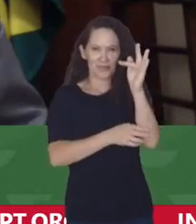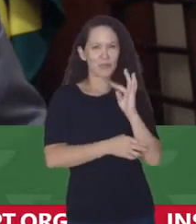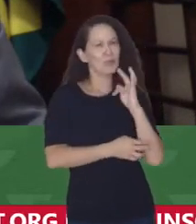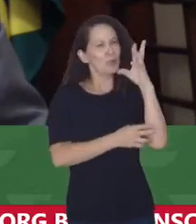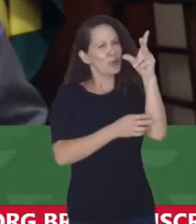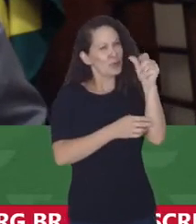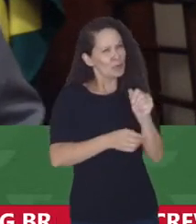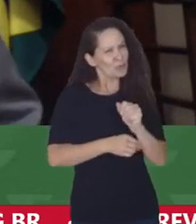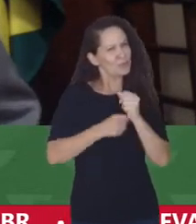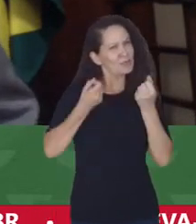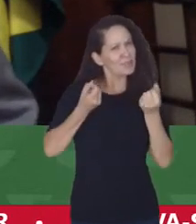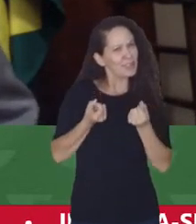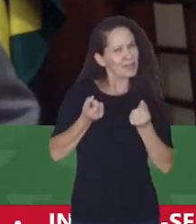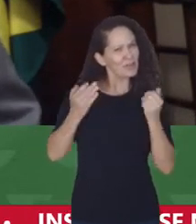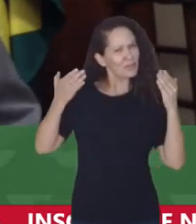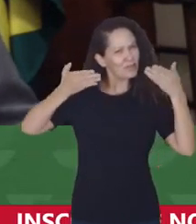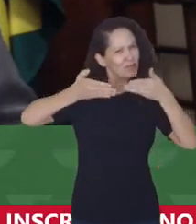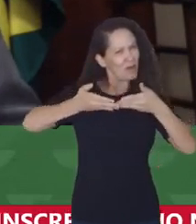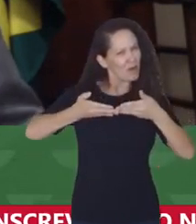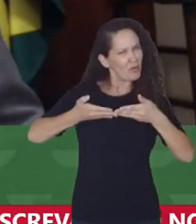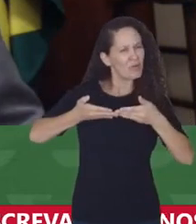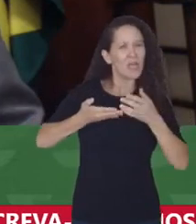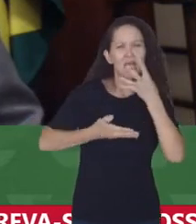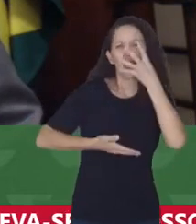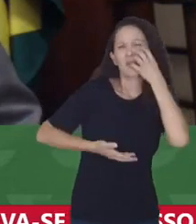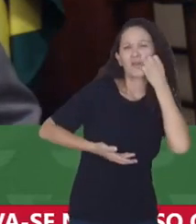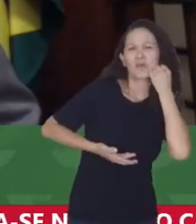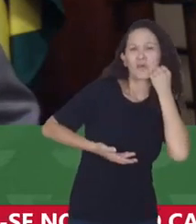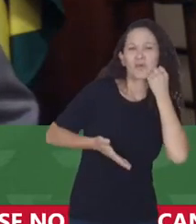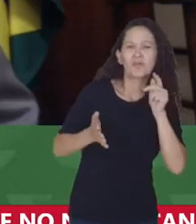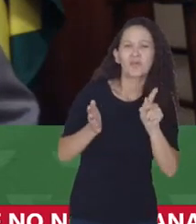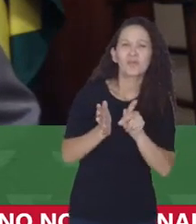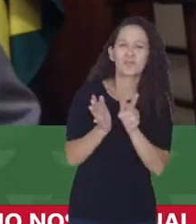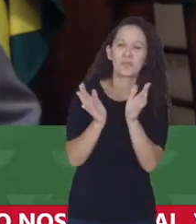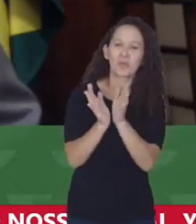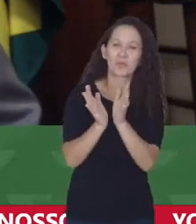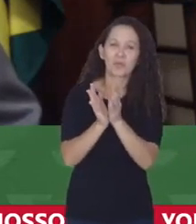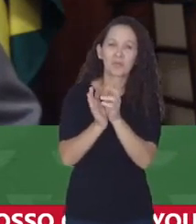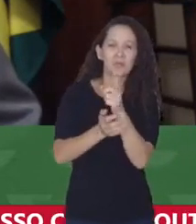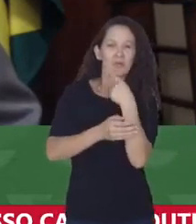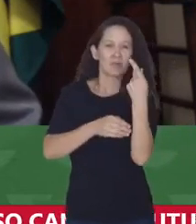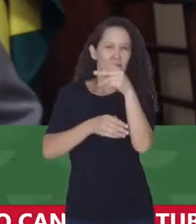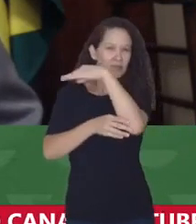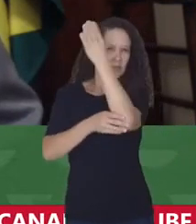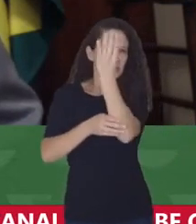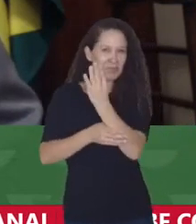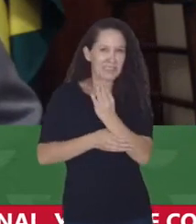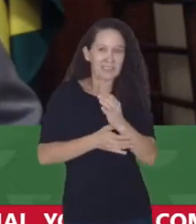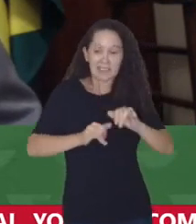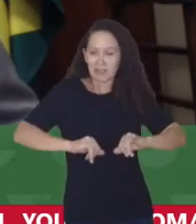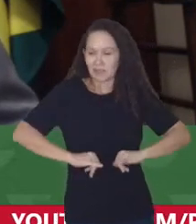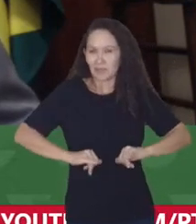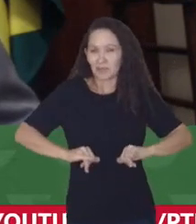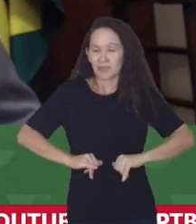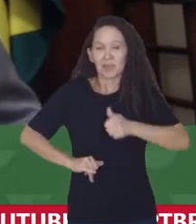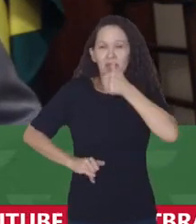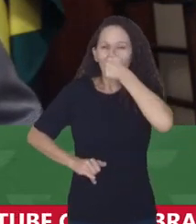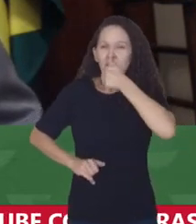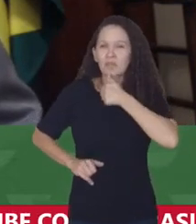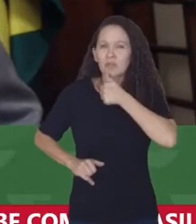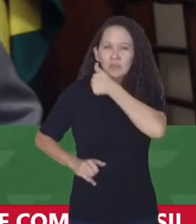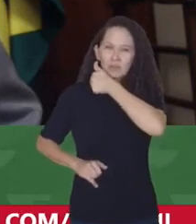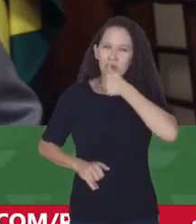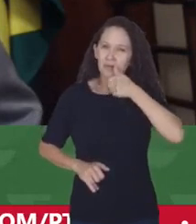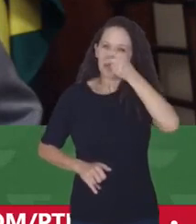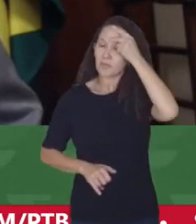com foco em acionista, em distribuição de lucros e dividendos, levando a nação brasileira a um sacrifício. As pessoas não